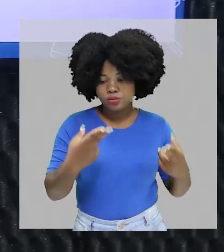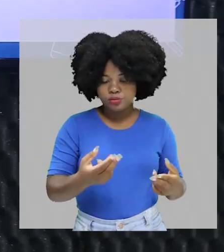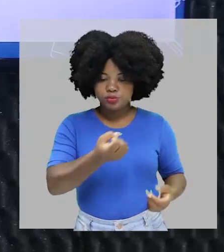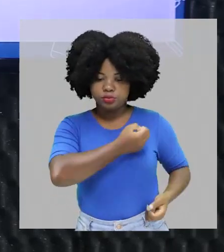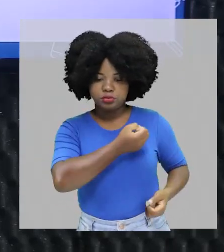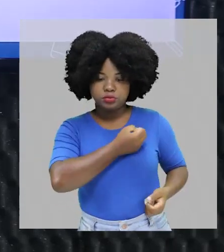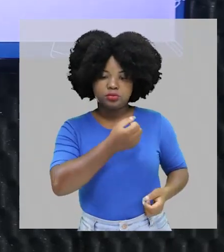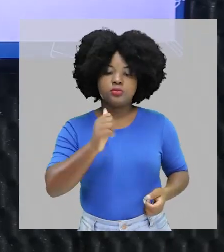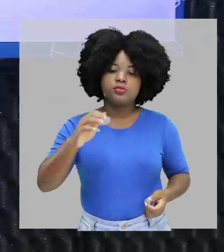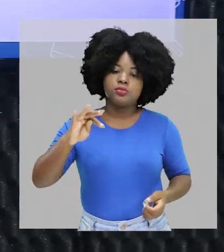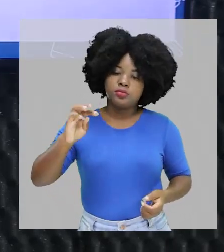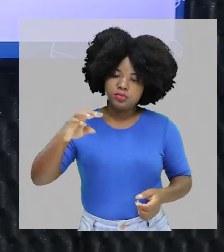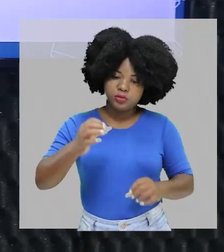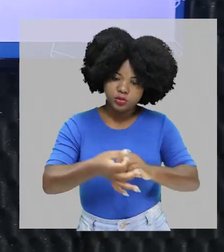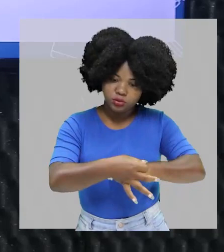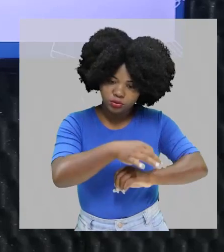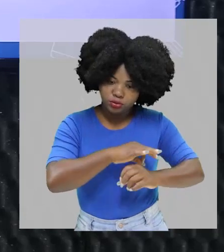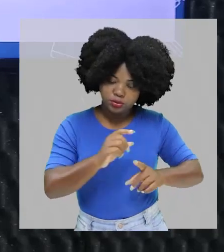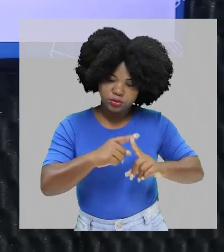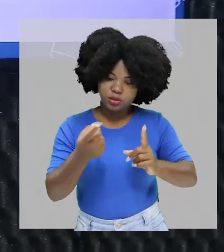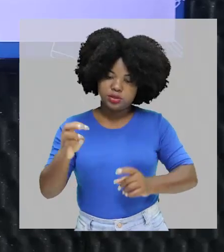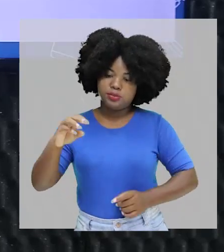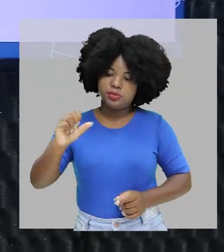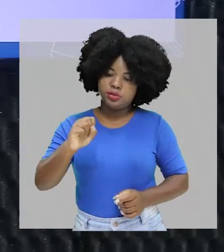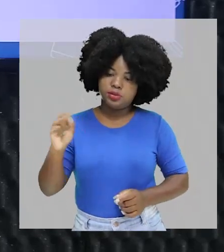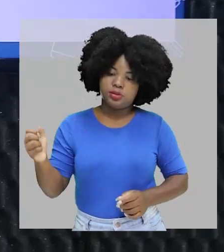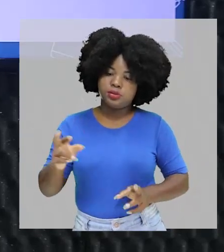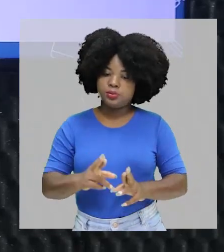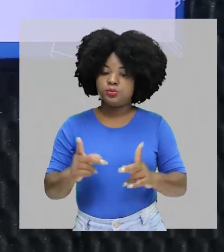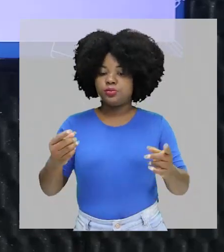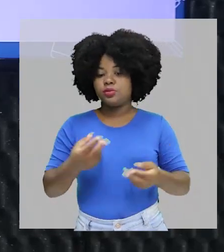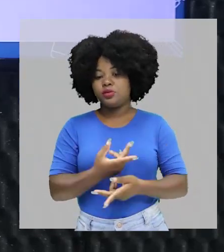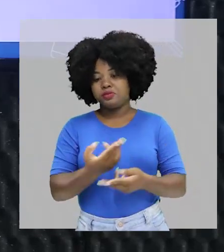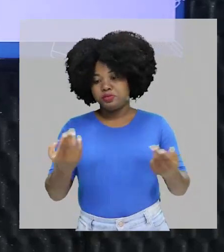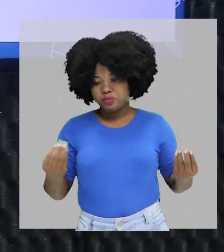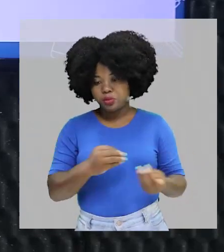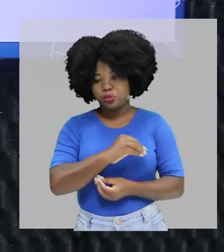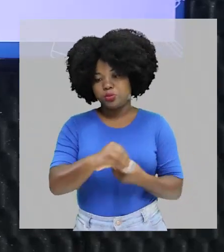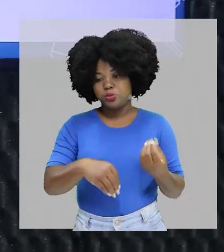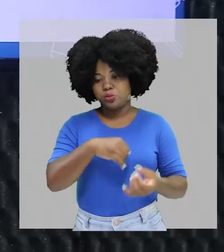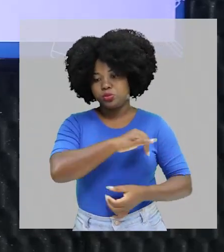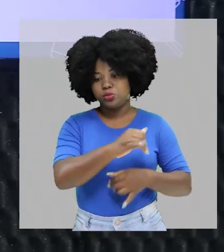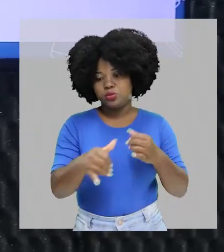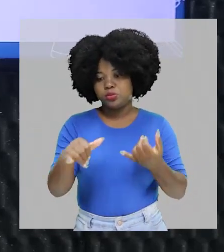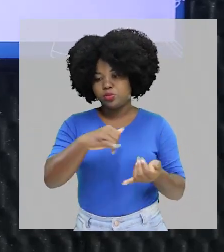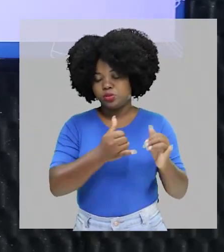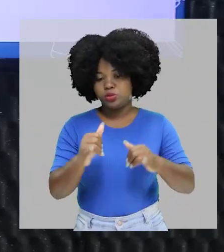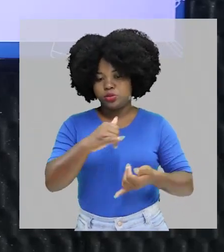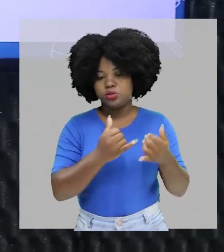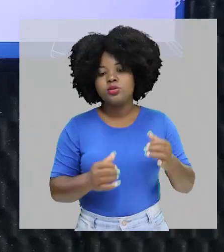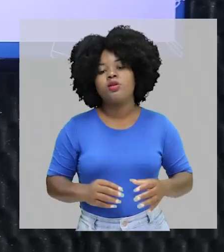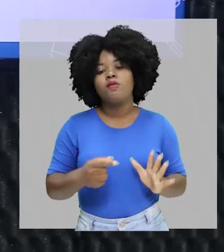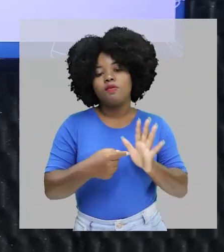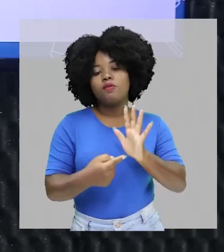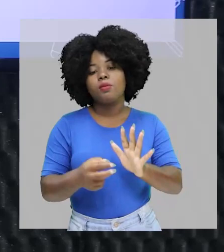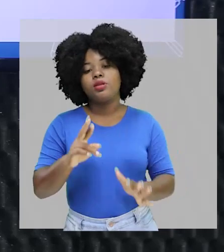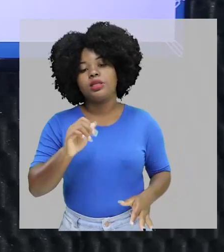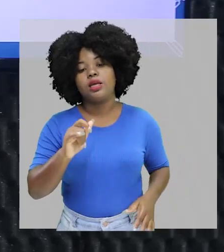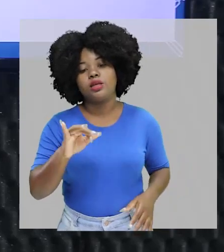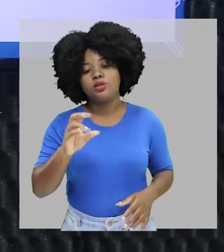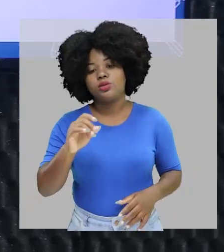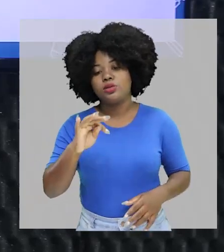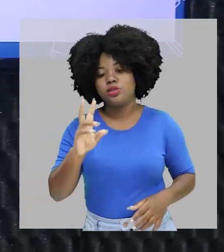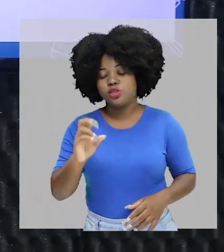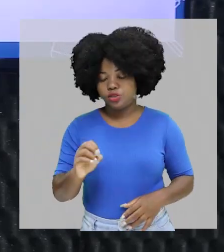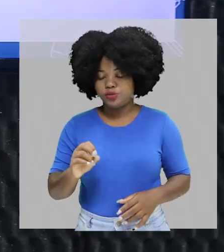mas massas diferentes. Então, vários elementos químicos vão apresentar isótopos radioativos.